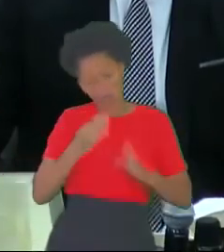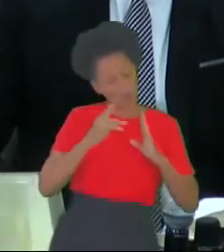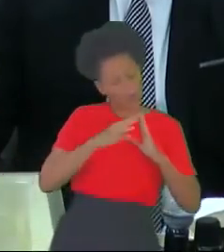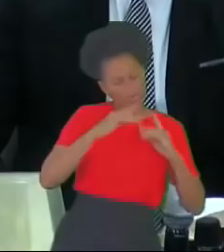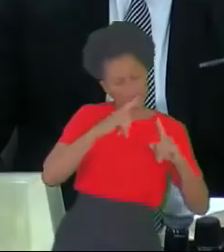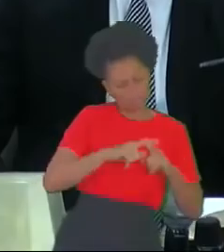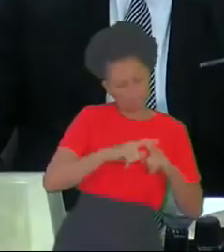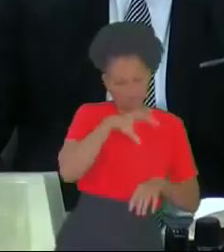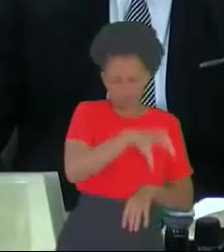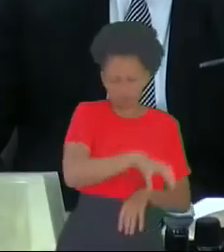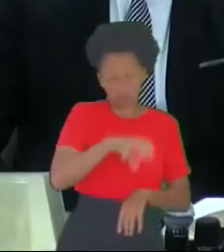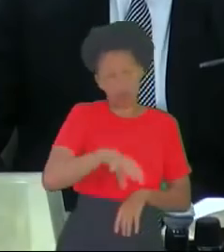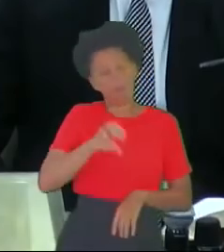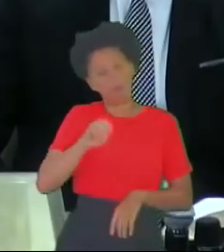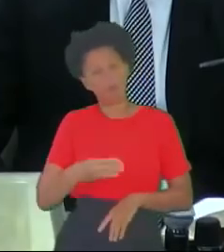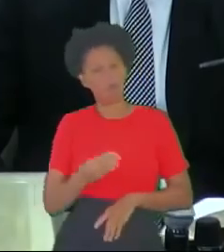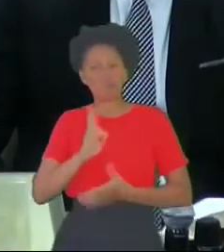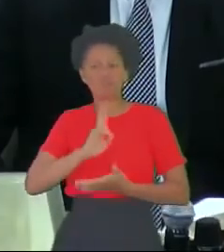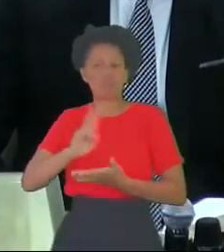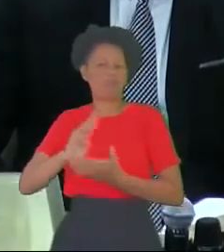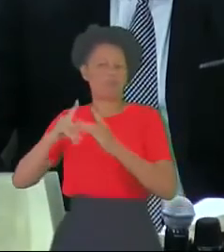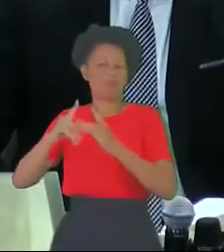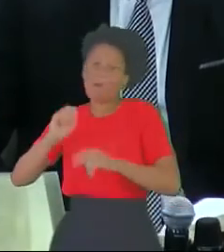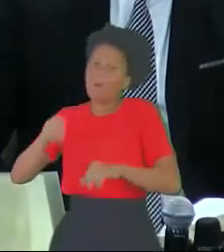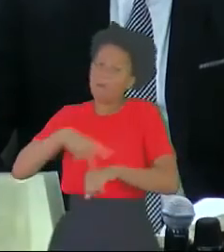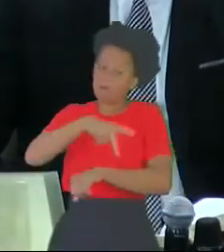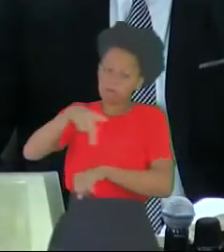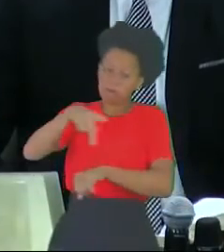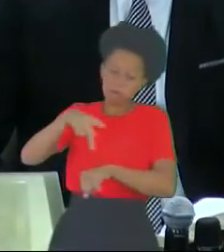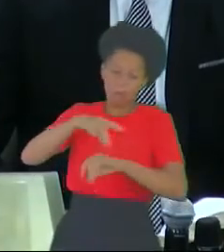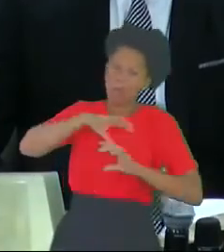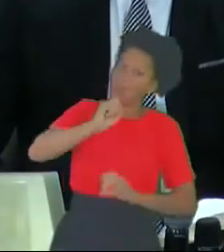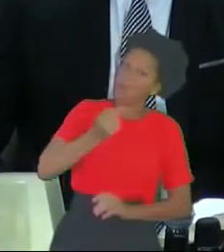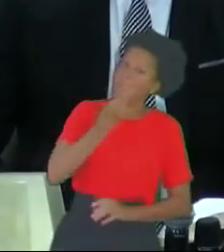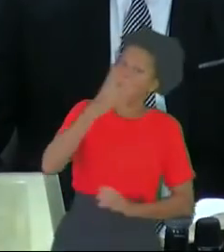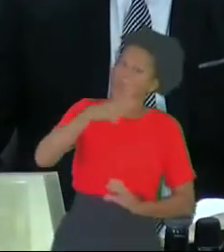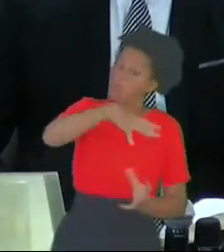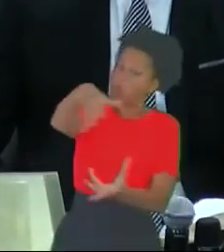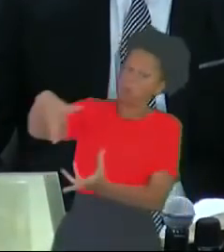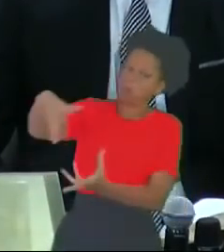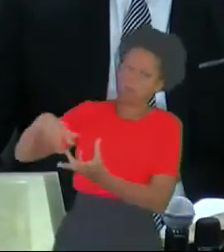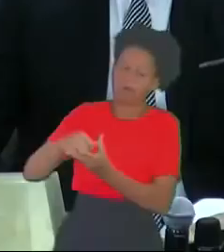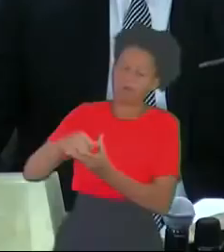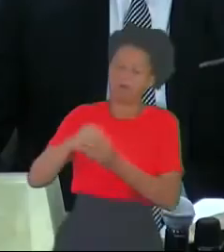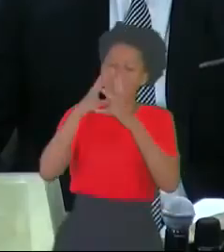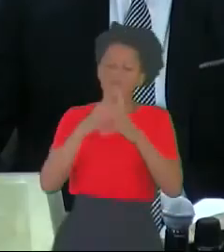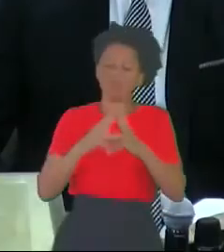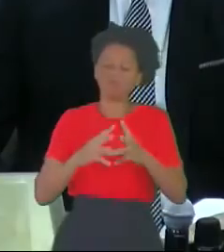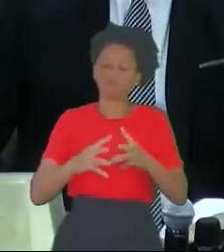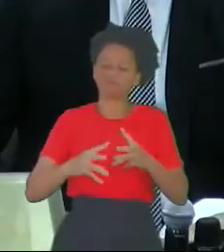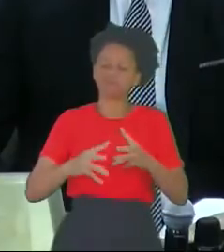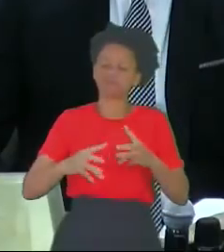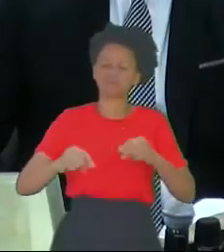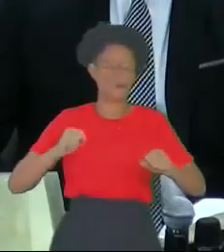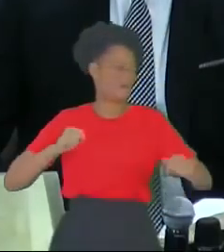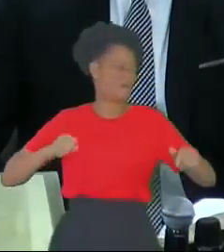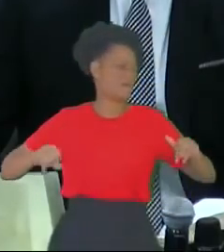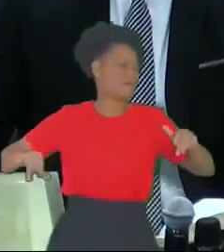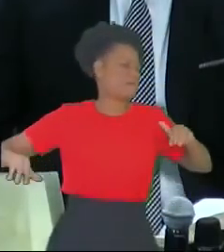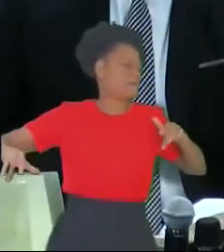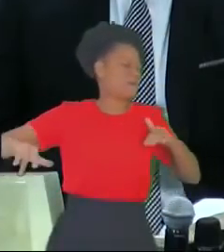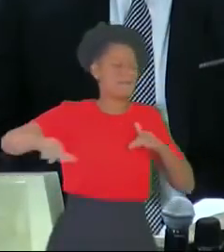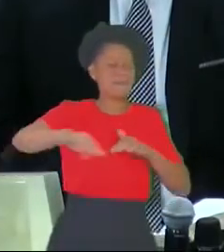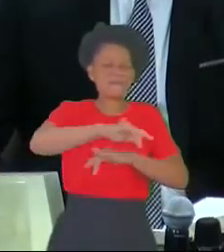uma denominação, seja um país ou seja o mundo, depois que passa a efervescência, há